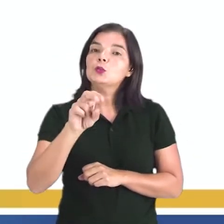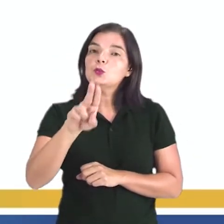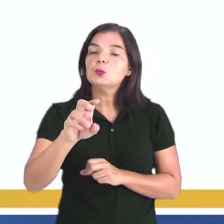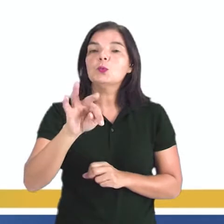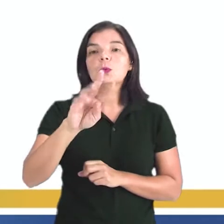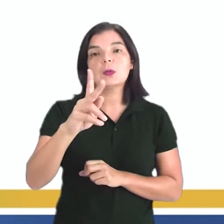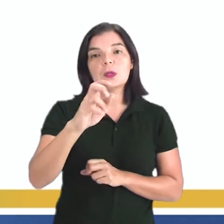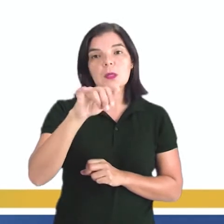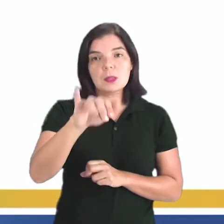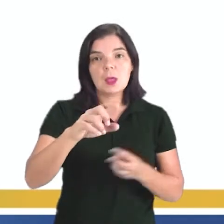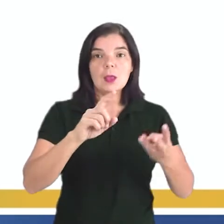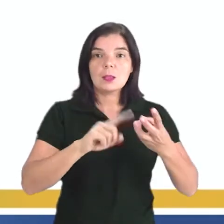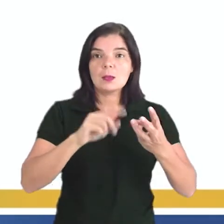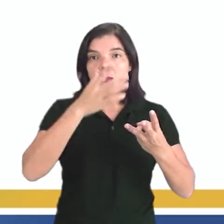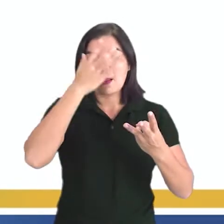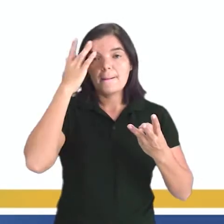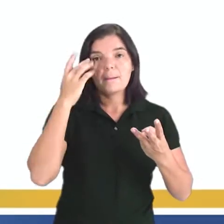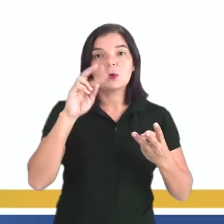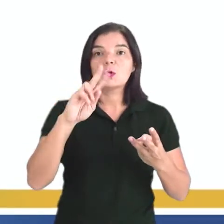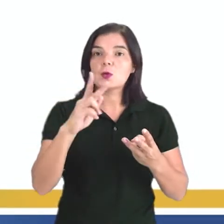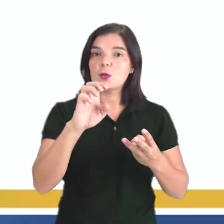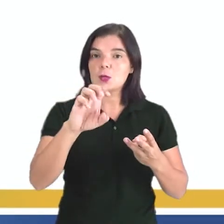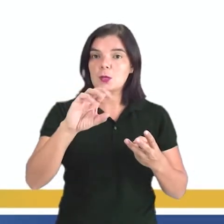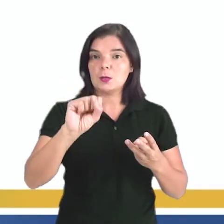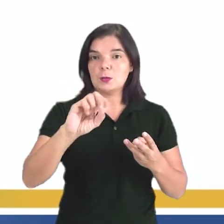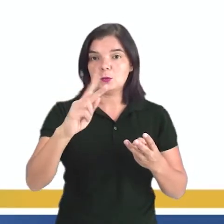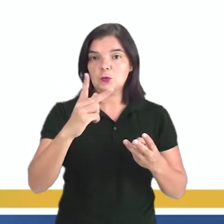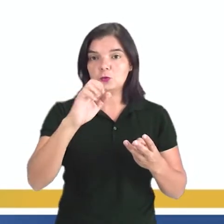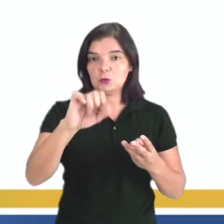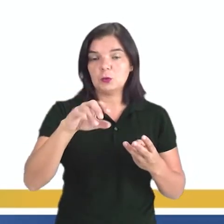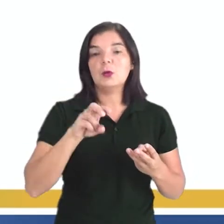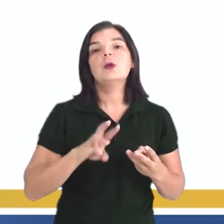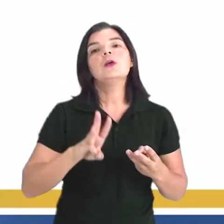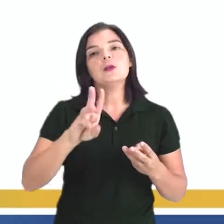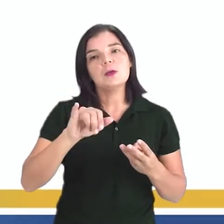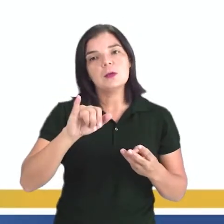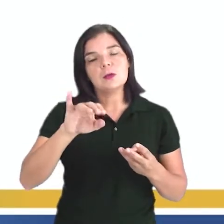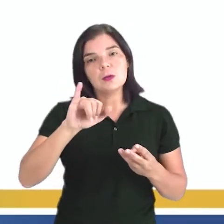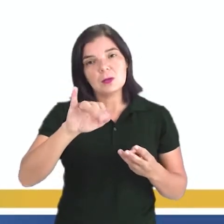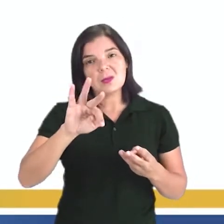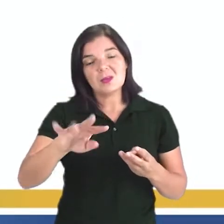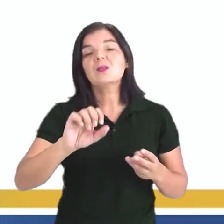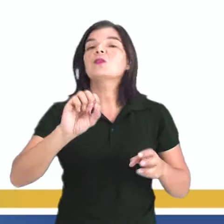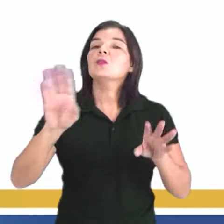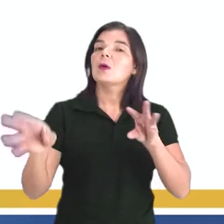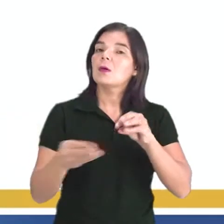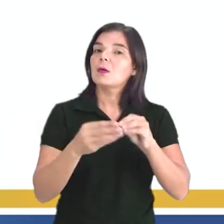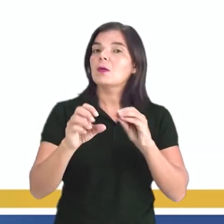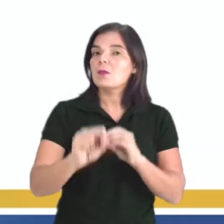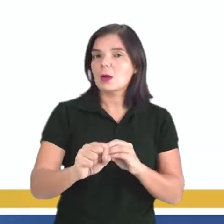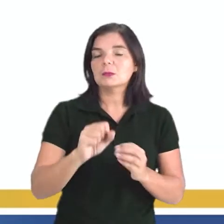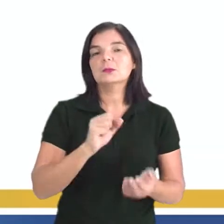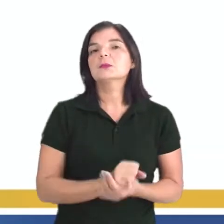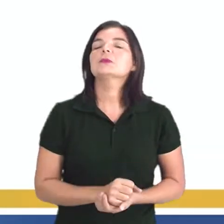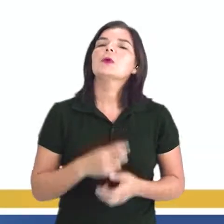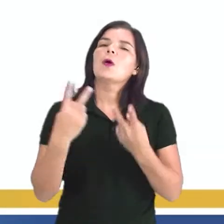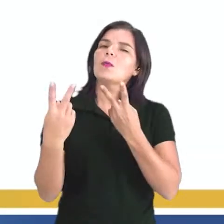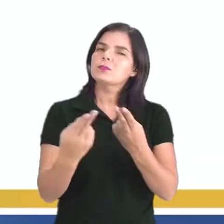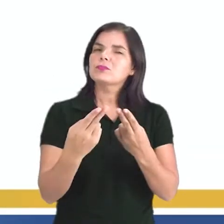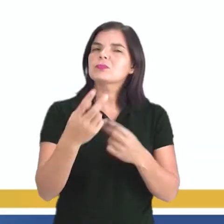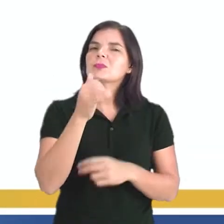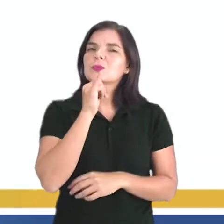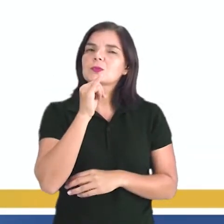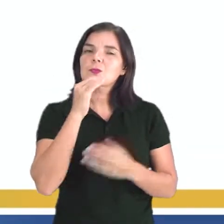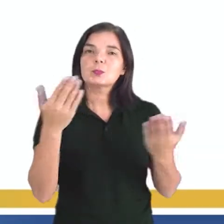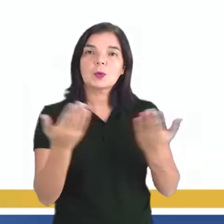nós estivermos falando de terceira pessoa, que é he, she, it, nós precisamos acrescentar um S no finalzinho do verbo. Assim como a gente viu no